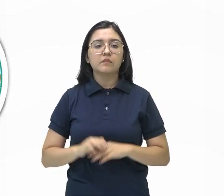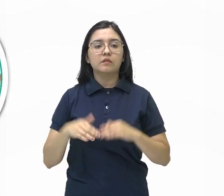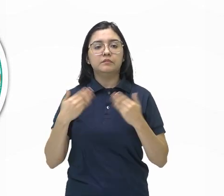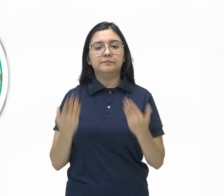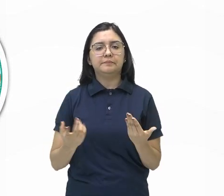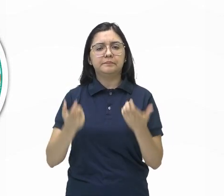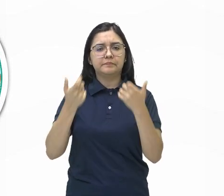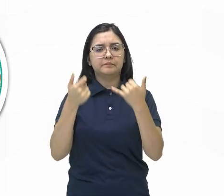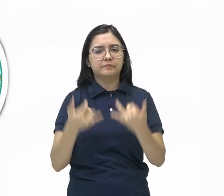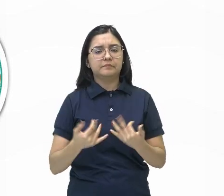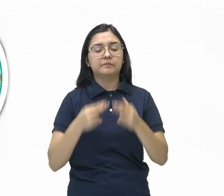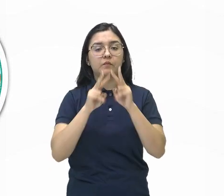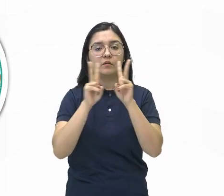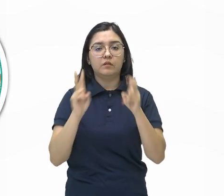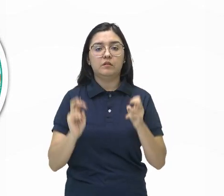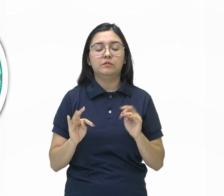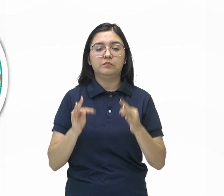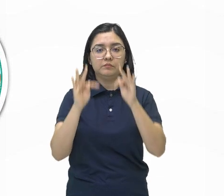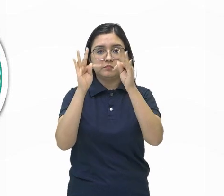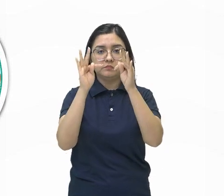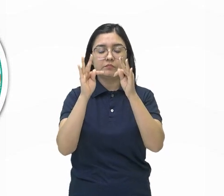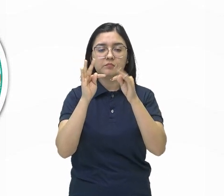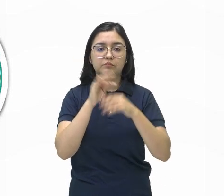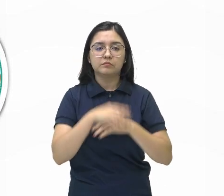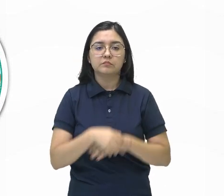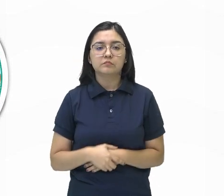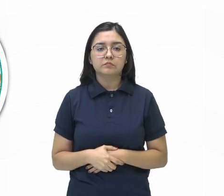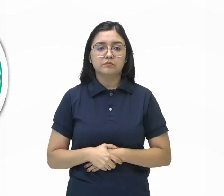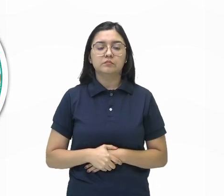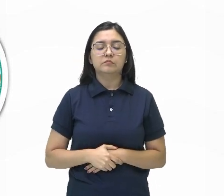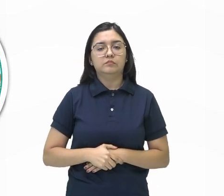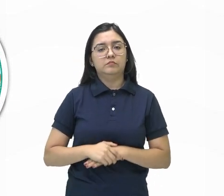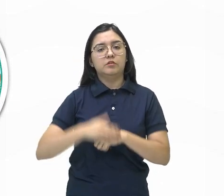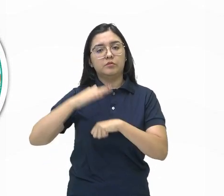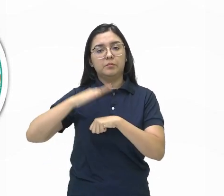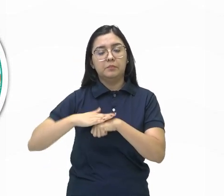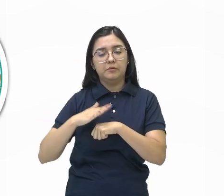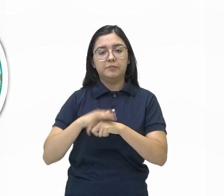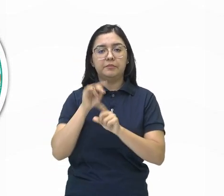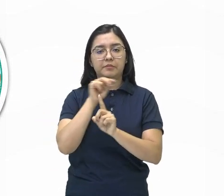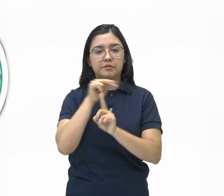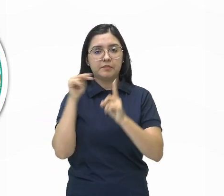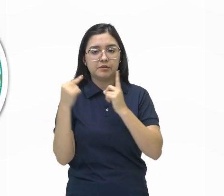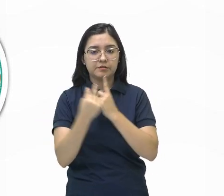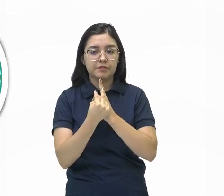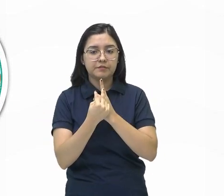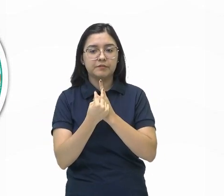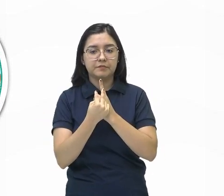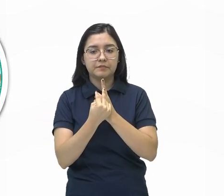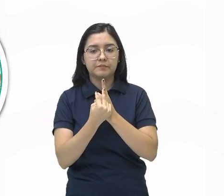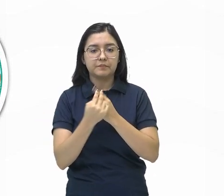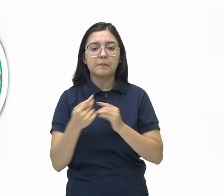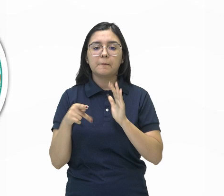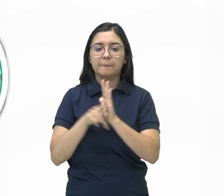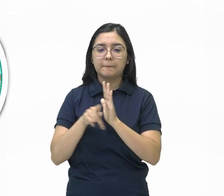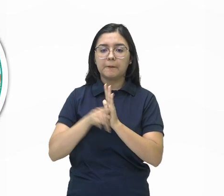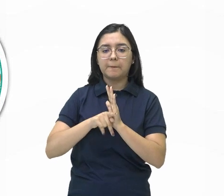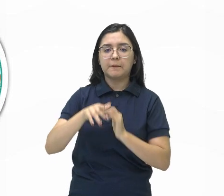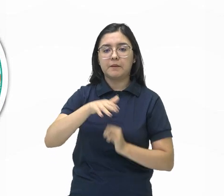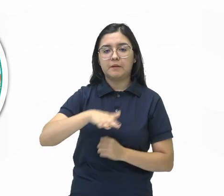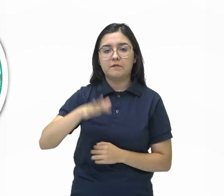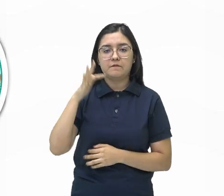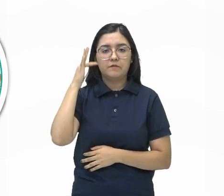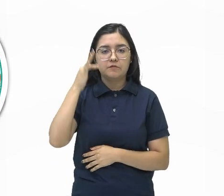fala de tecnologia, a gente fala a partir da sua visão também. Tem mais essa. Na filosofia a gente pensa assim,